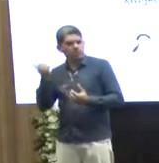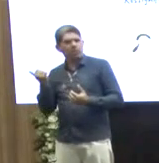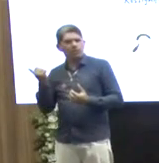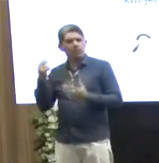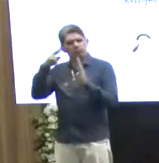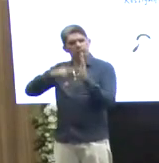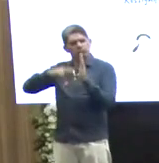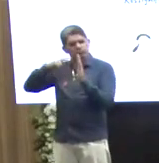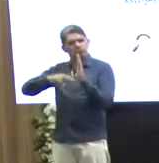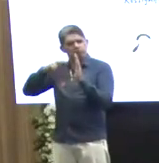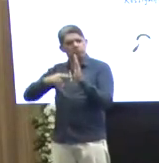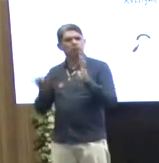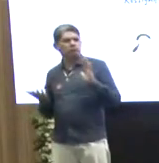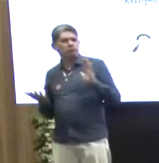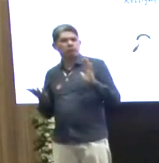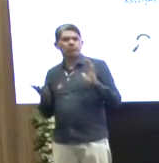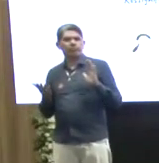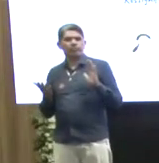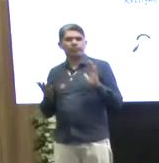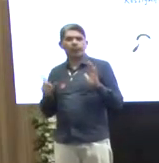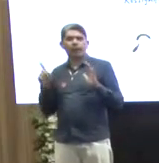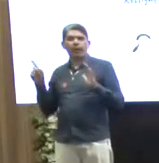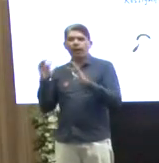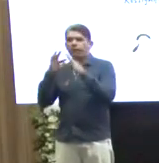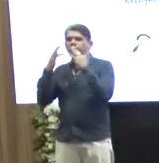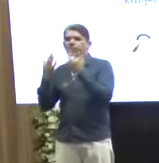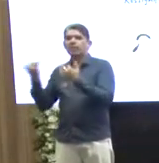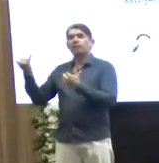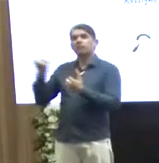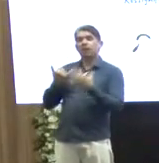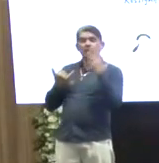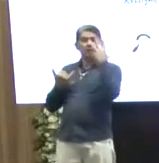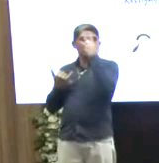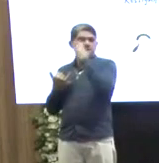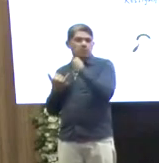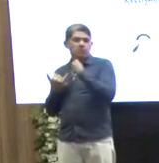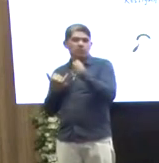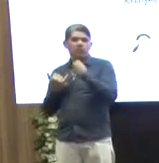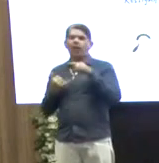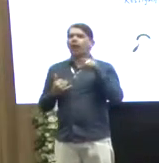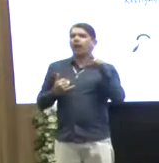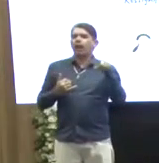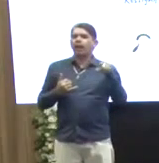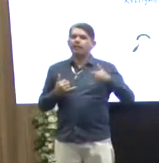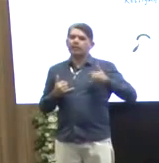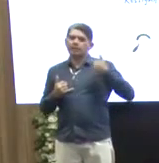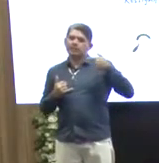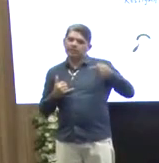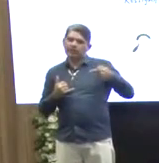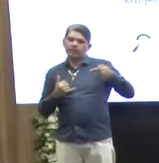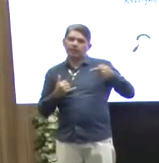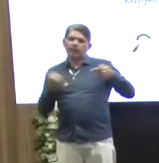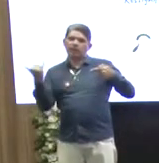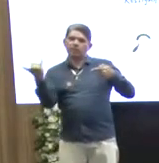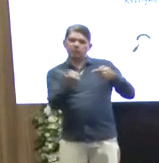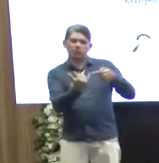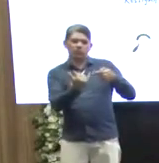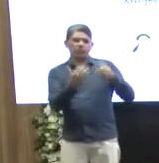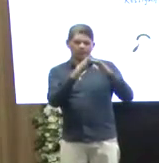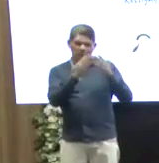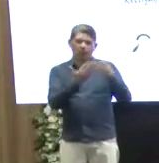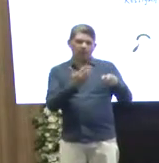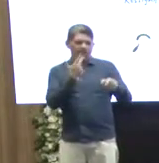negra que não se sabia negro e tal. Eu venho de uma família que se sabia negra. Meu pai era um líder comunitário, né? Eu venho de uma família